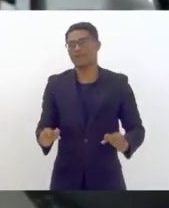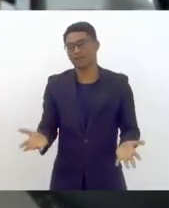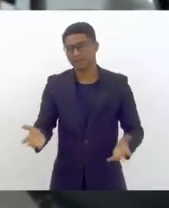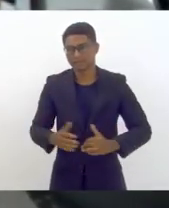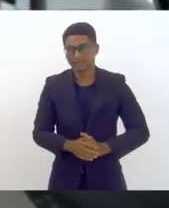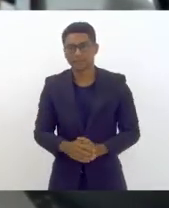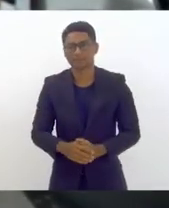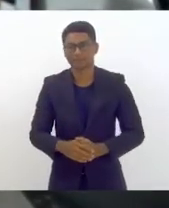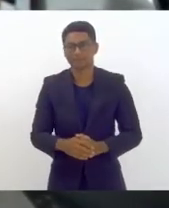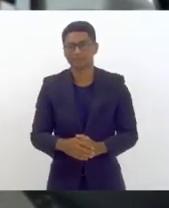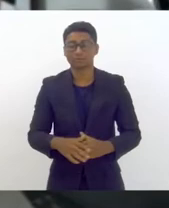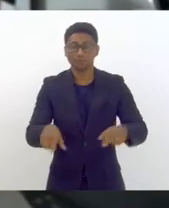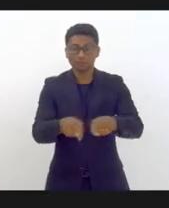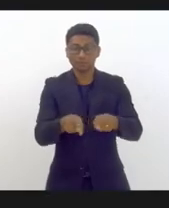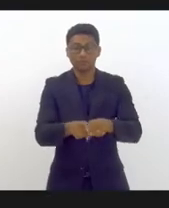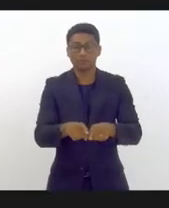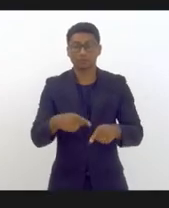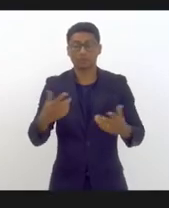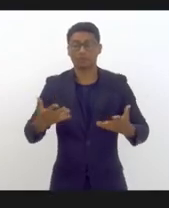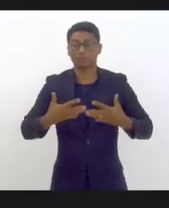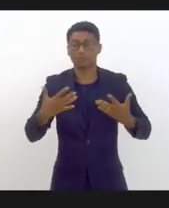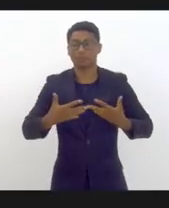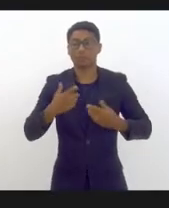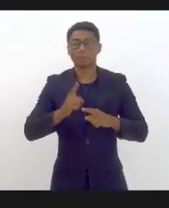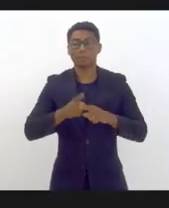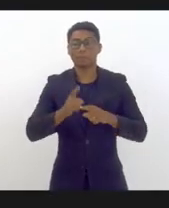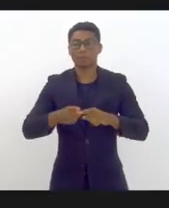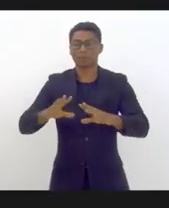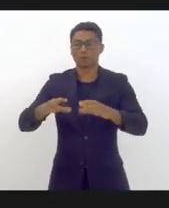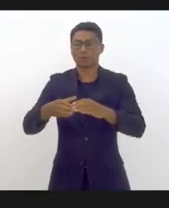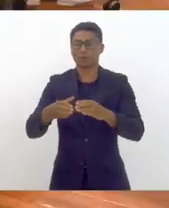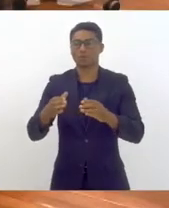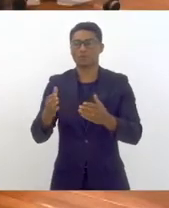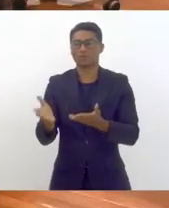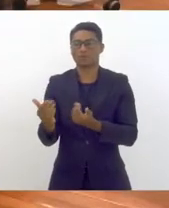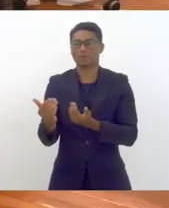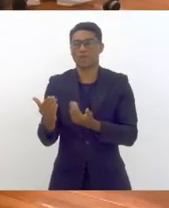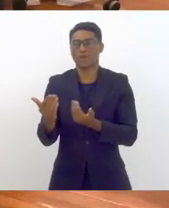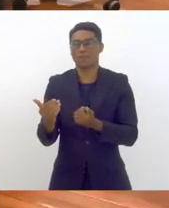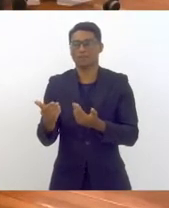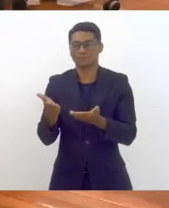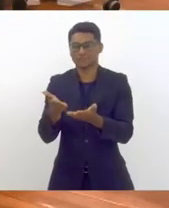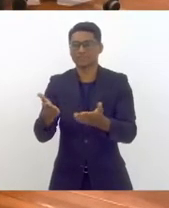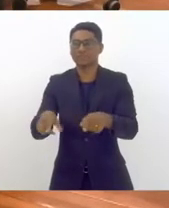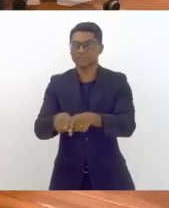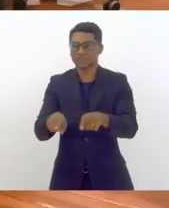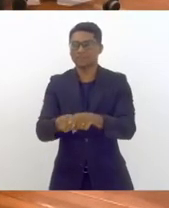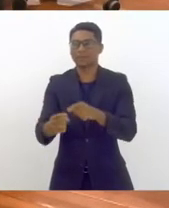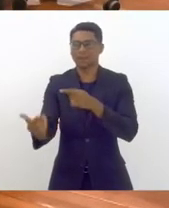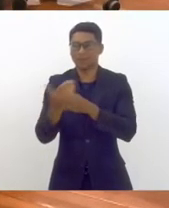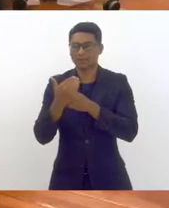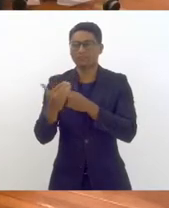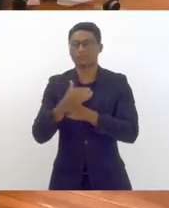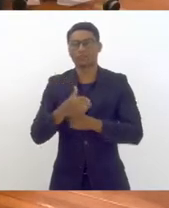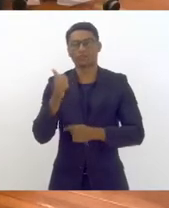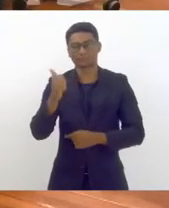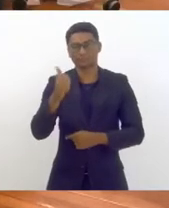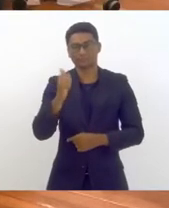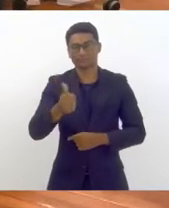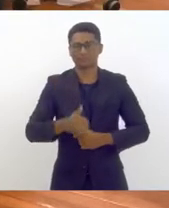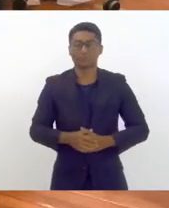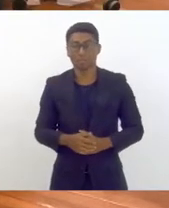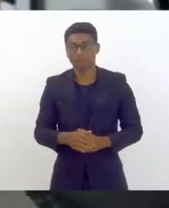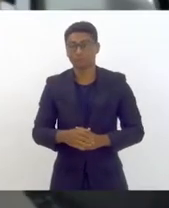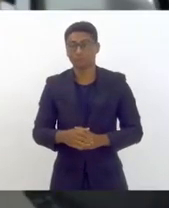contente pelo Parlamento Juvenil ter aí também Não, contrário. uma partezinha em todo esse processo. Parabéns a todos e